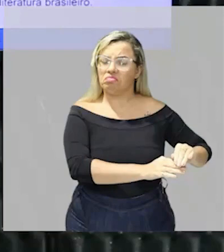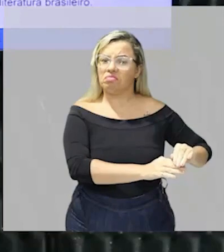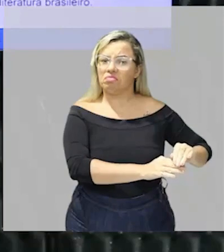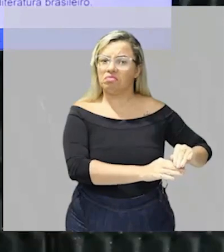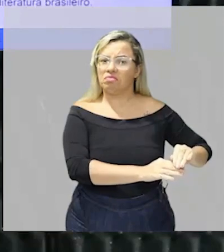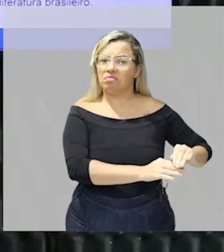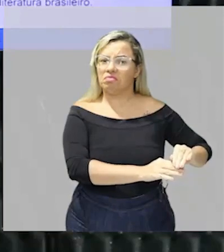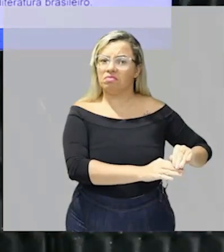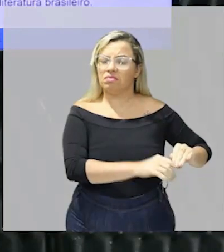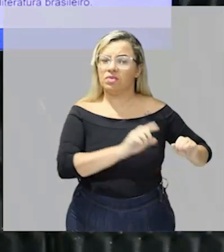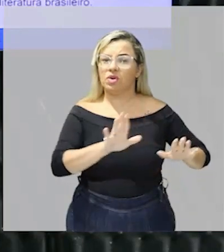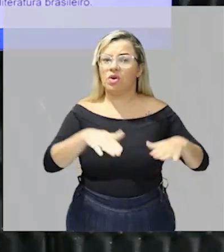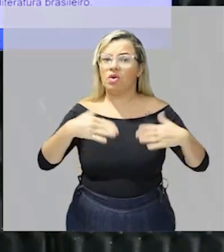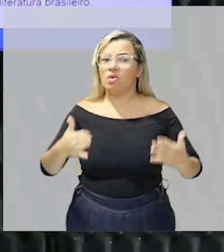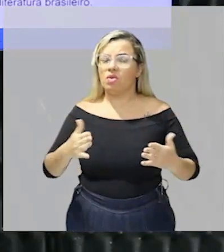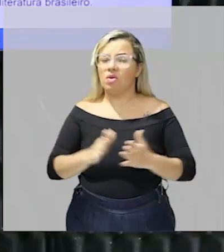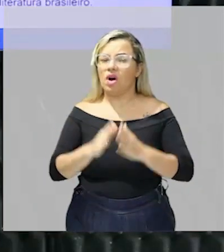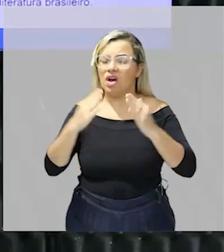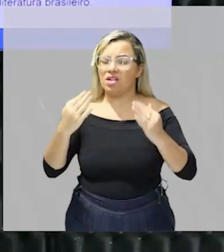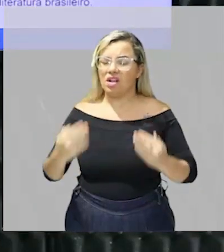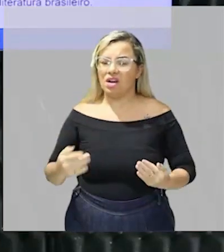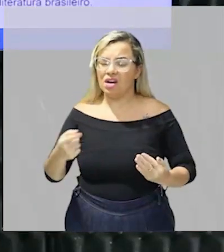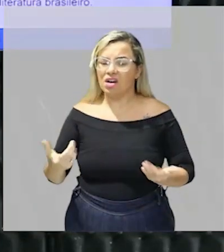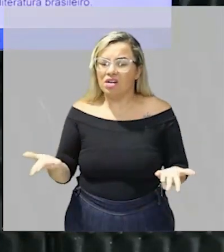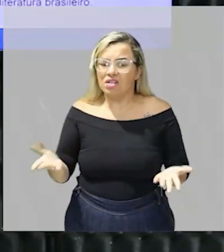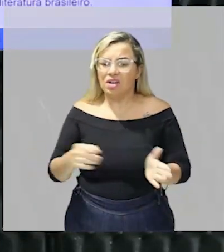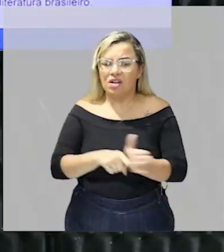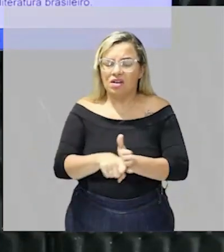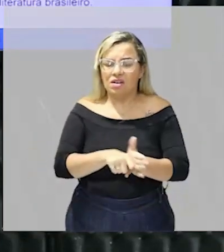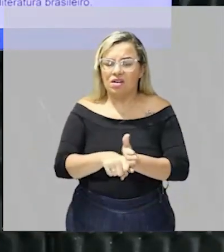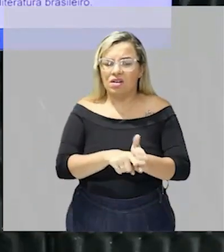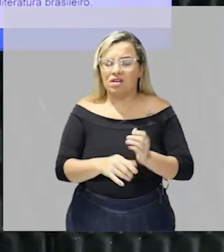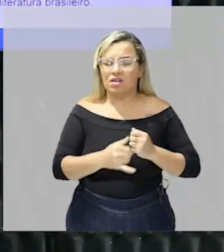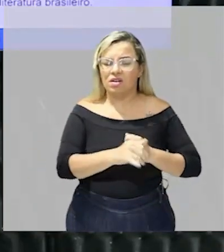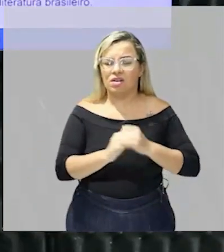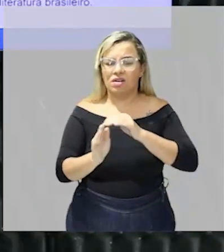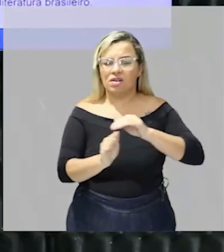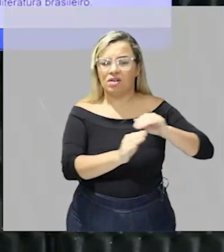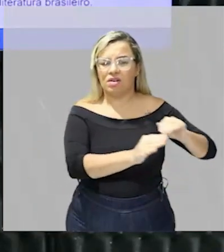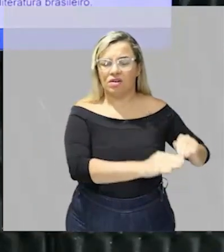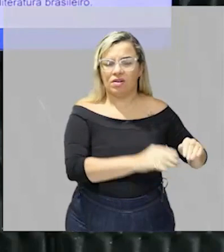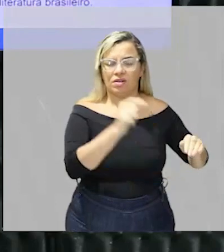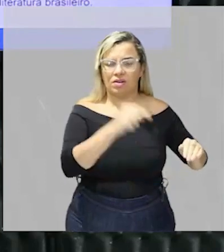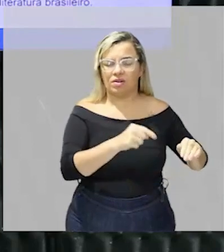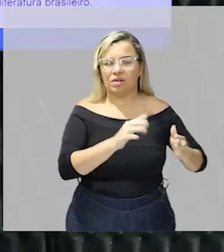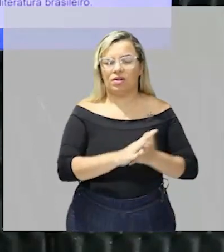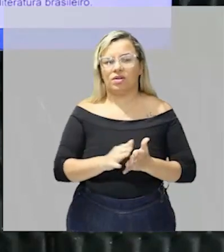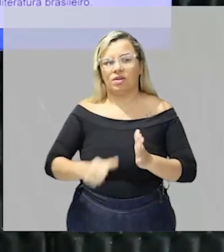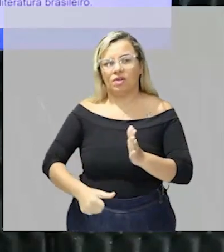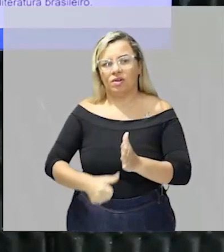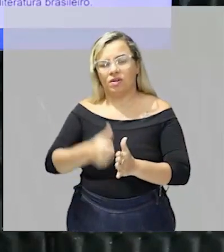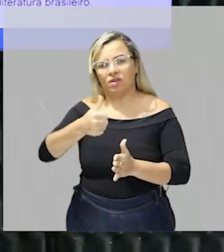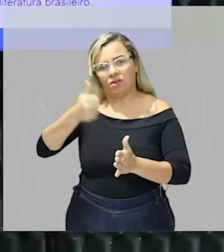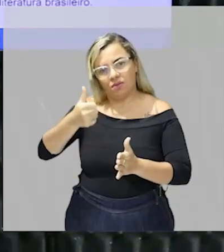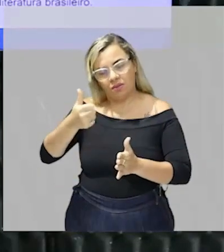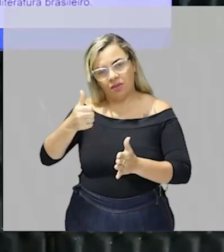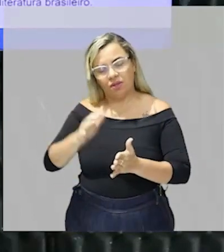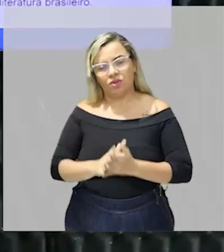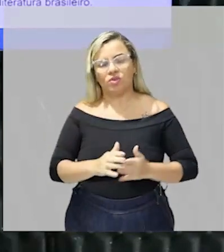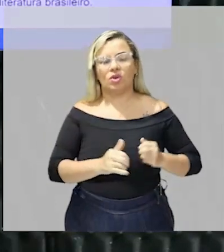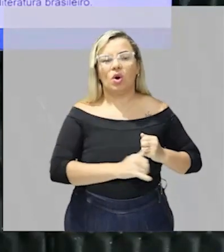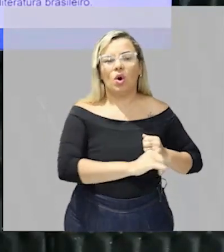Eles estão deixando de analisar as crônicas, sejam elas as crônicas dos primeiros